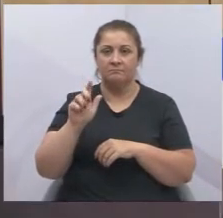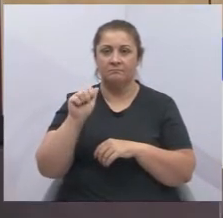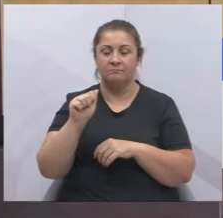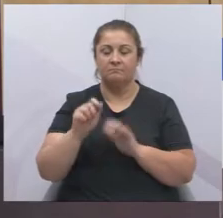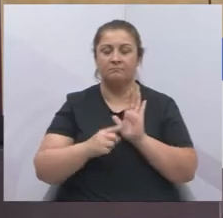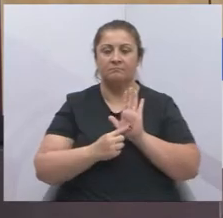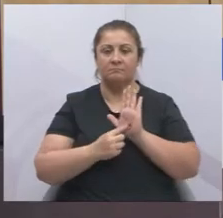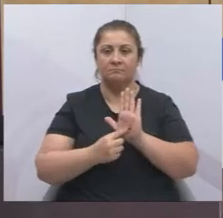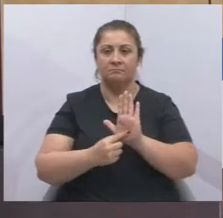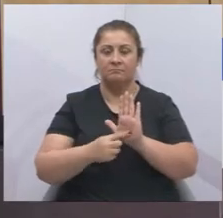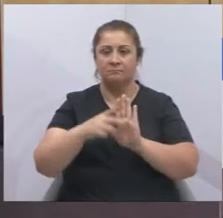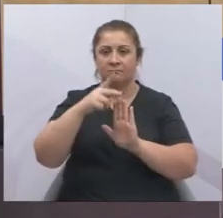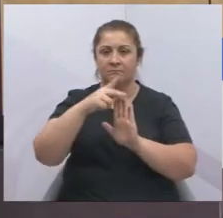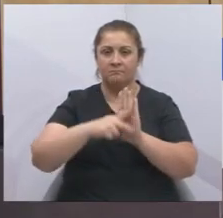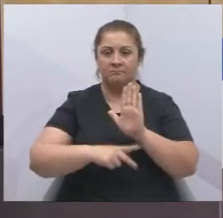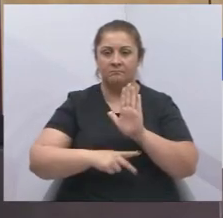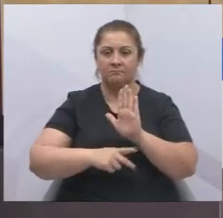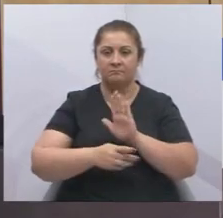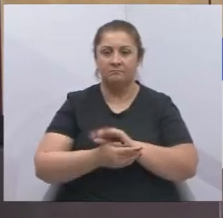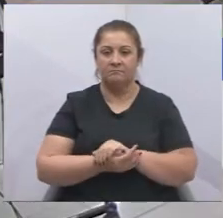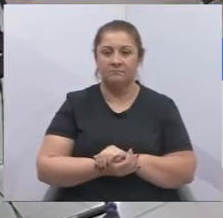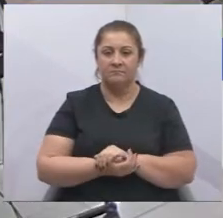Apresentação do projeto.